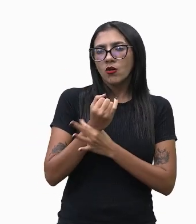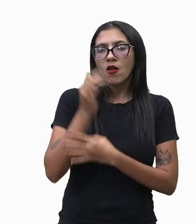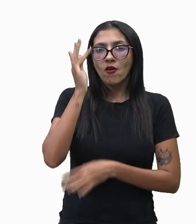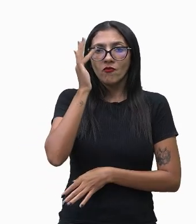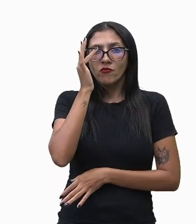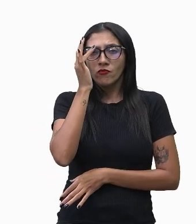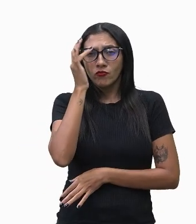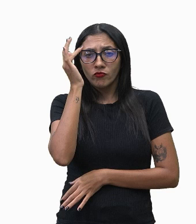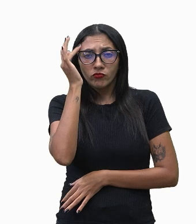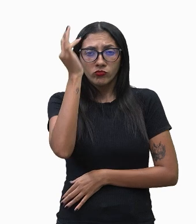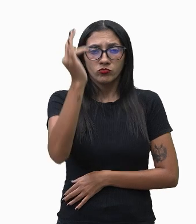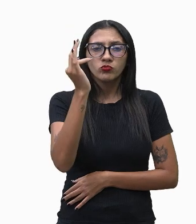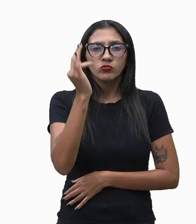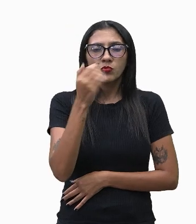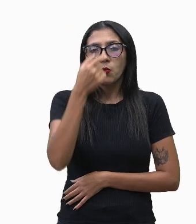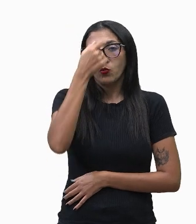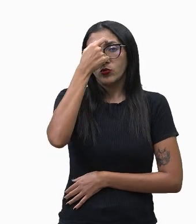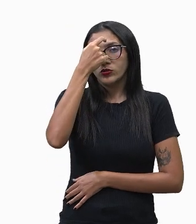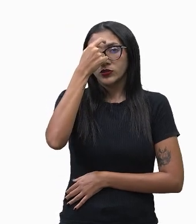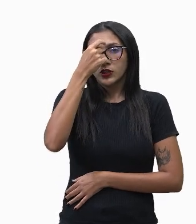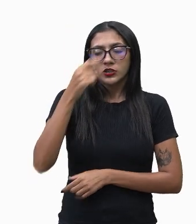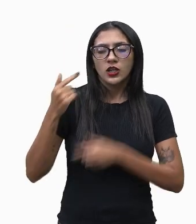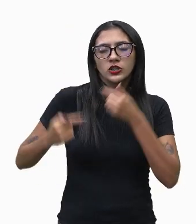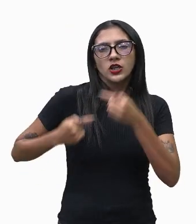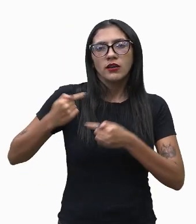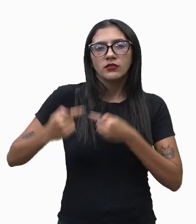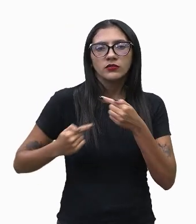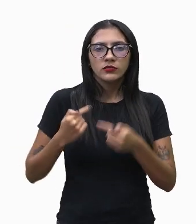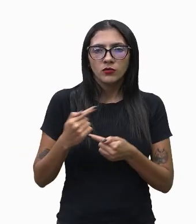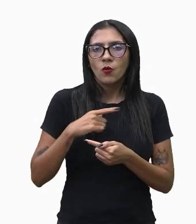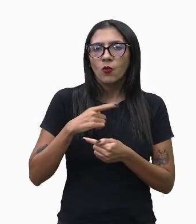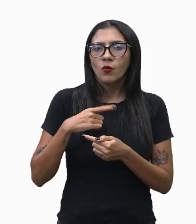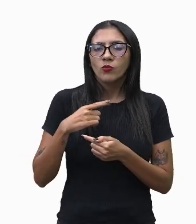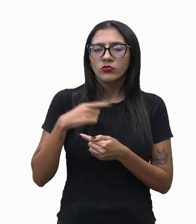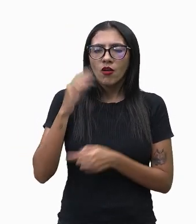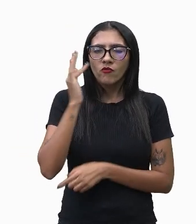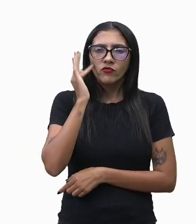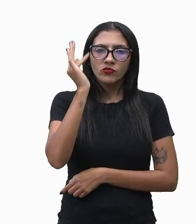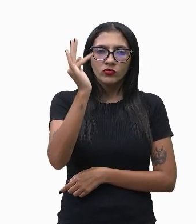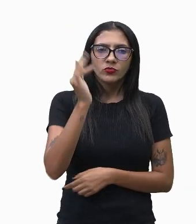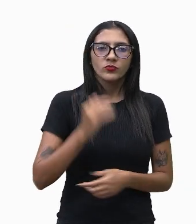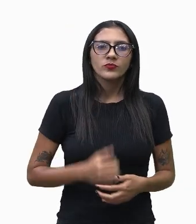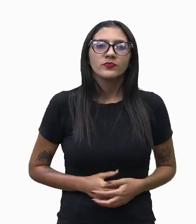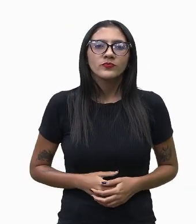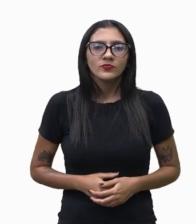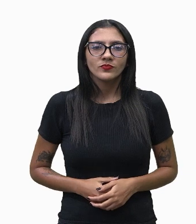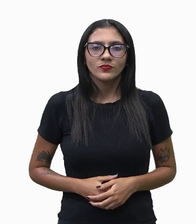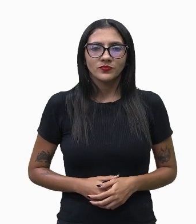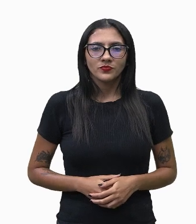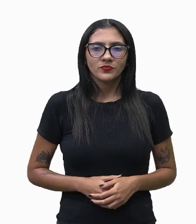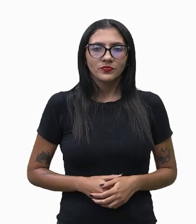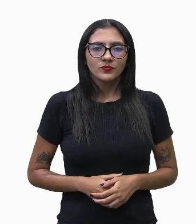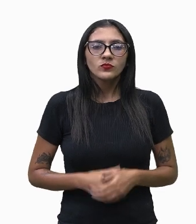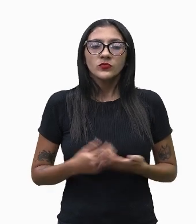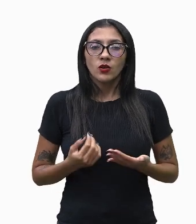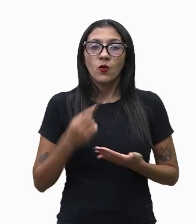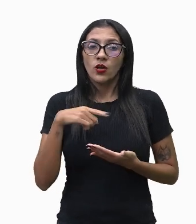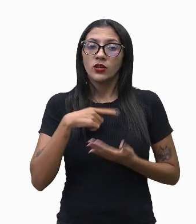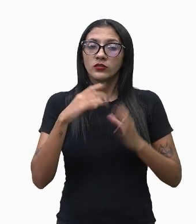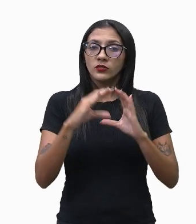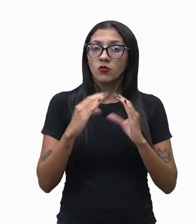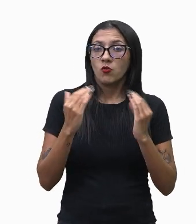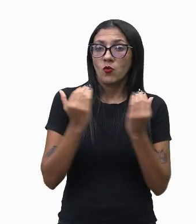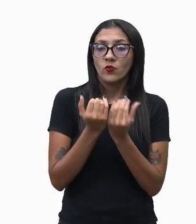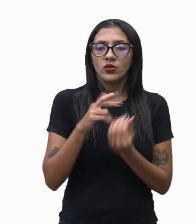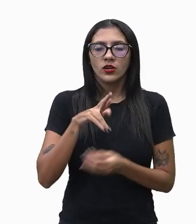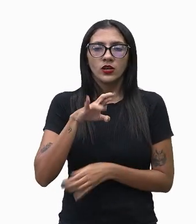sustentável para as próximas gerações. Então, durante a Rio+10, né,